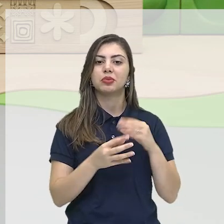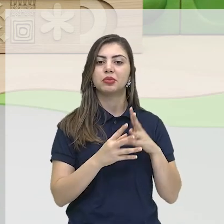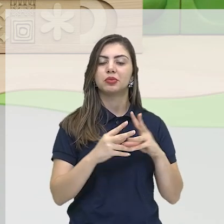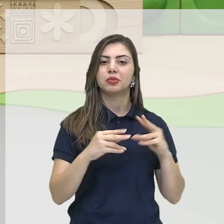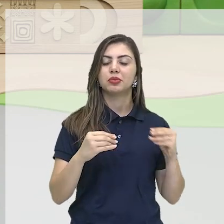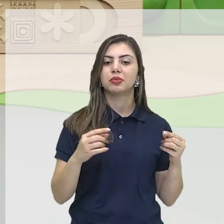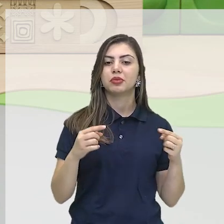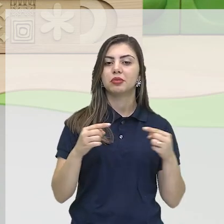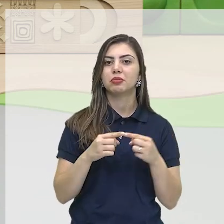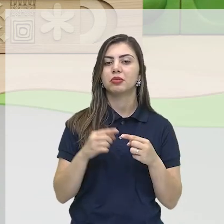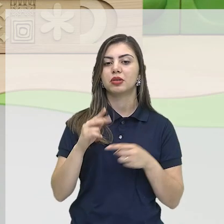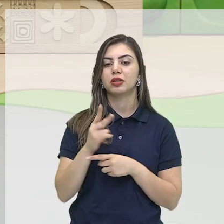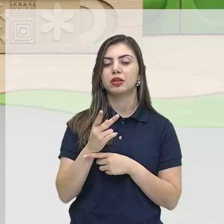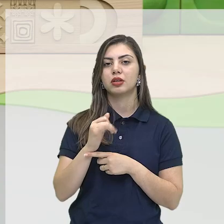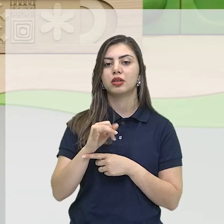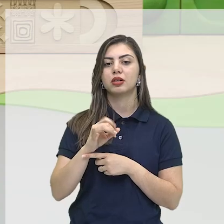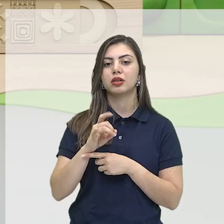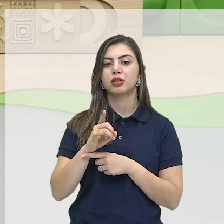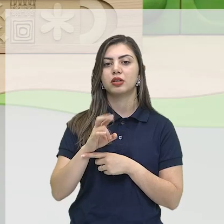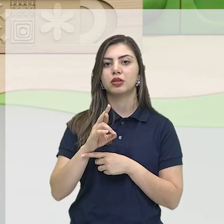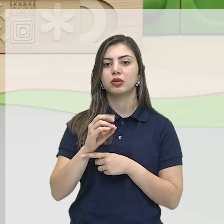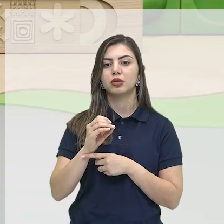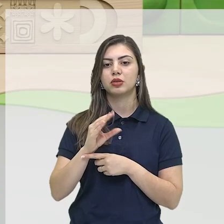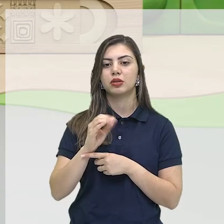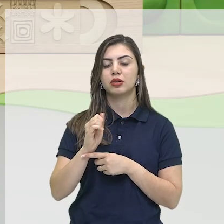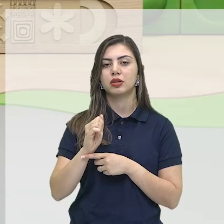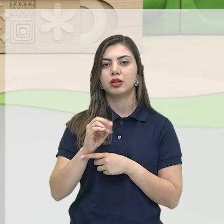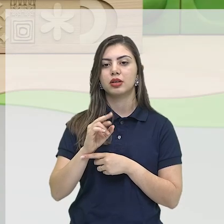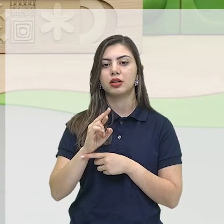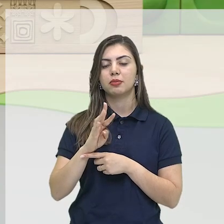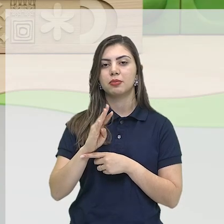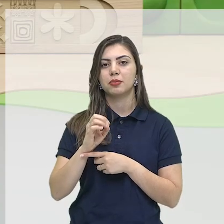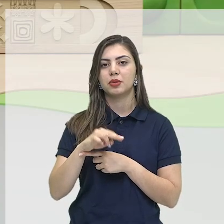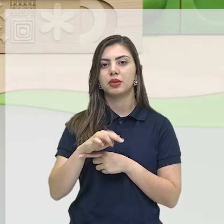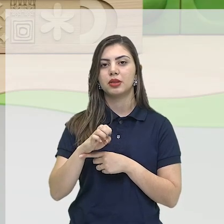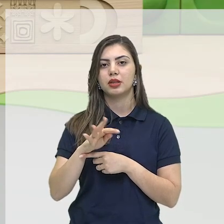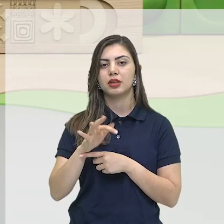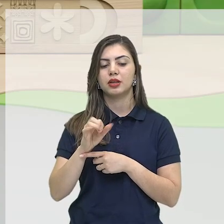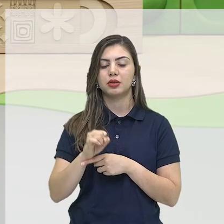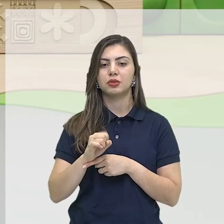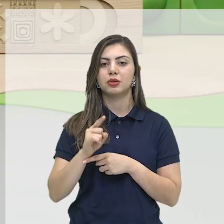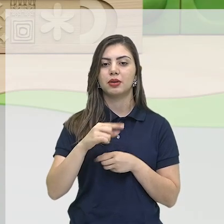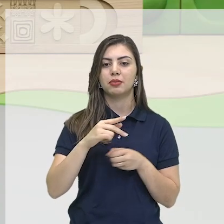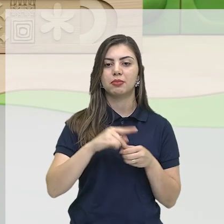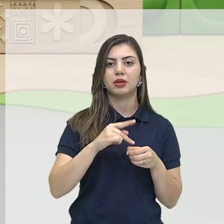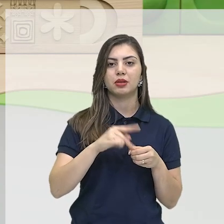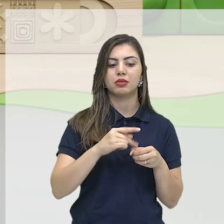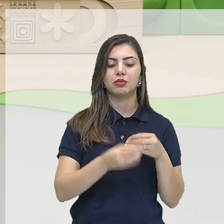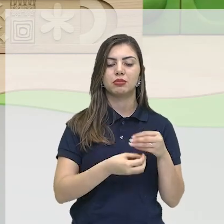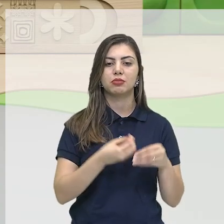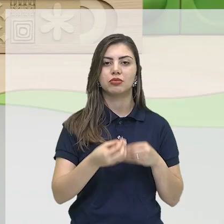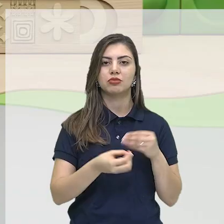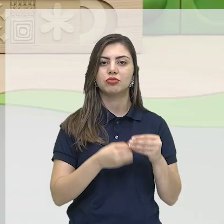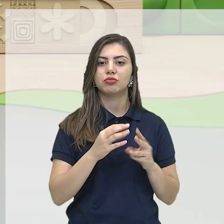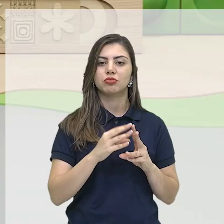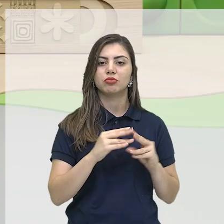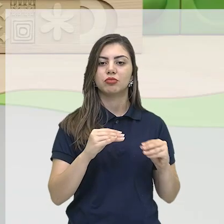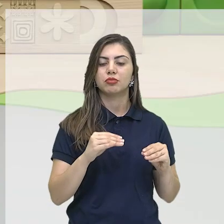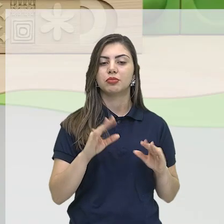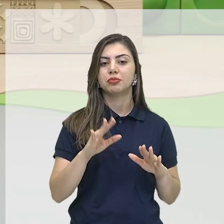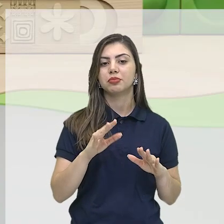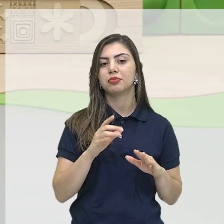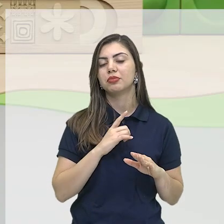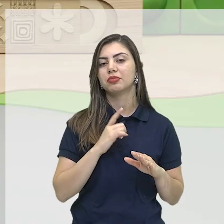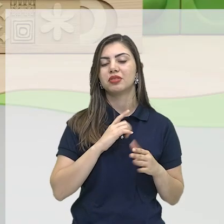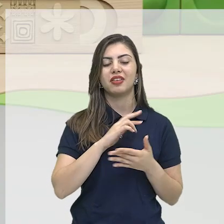hidrocarbonetos, né? Compostos aí do petróleo. Além dessas misturas aí que nós vimos, nós temos vários outros exemplos